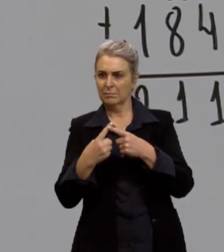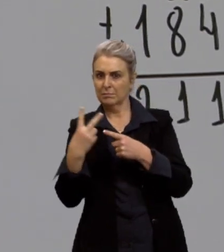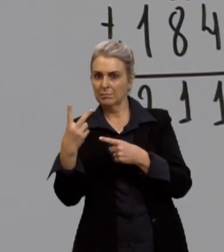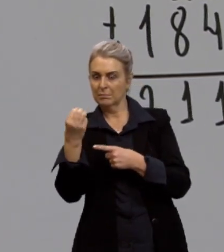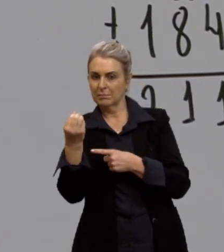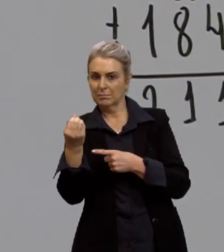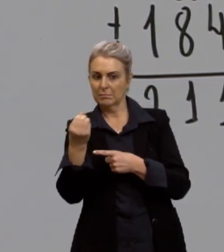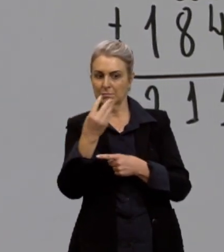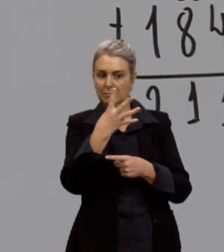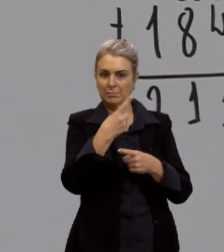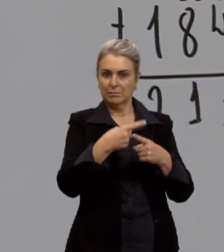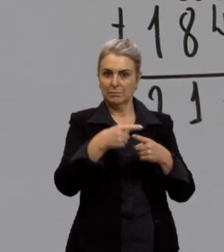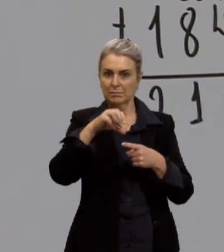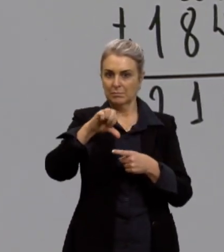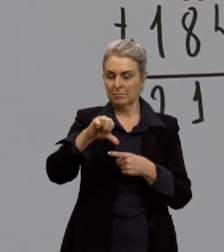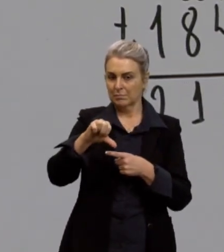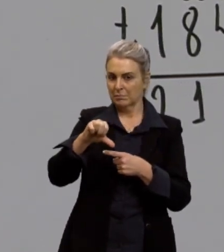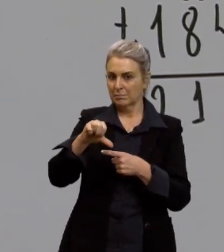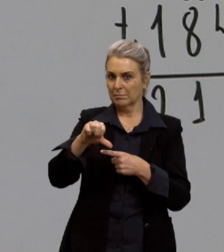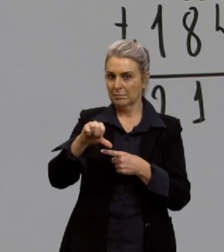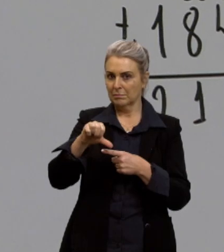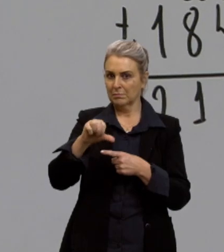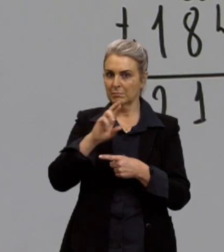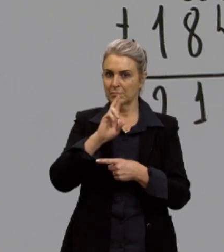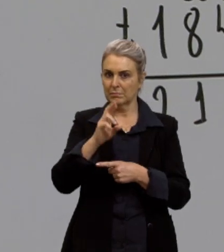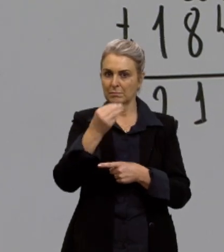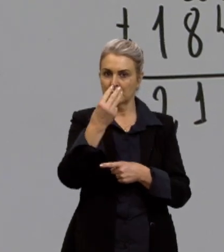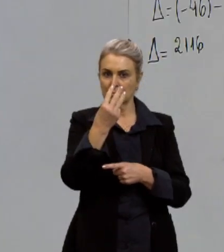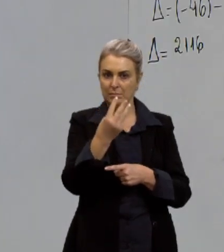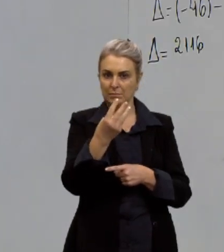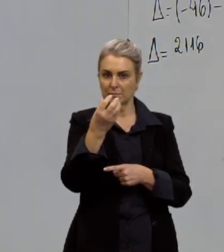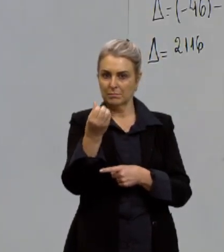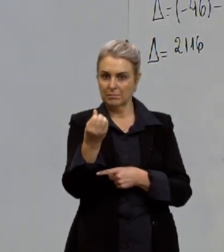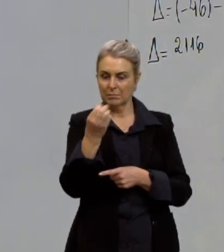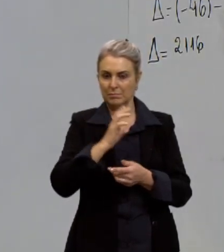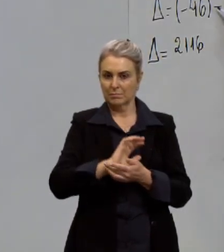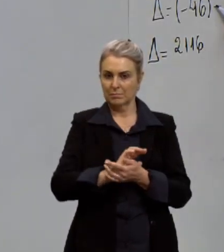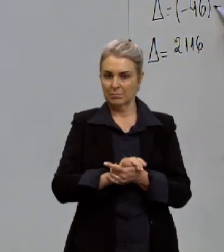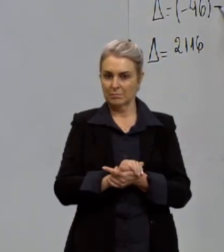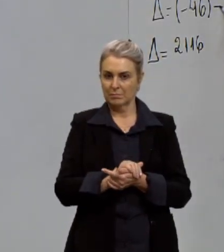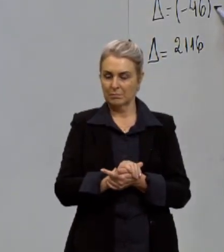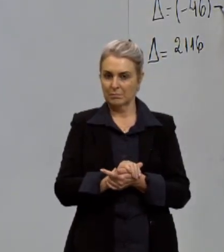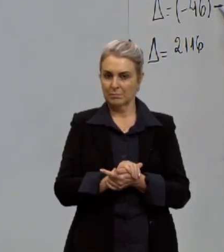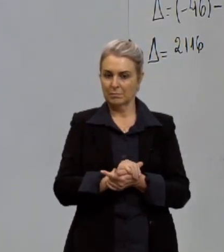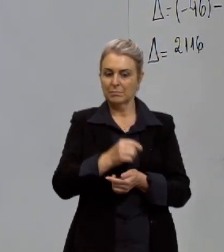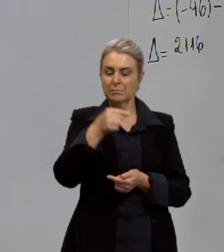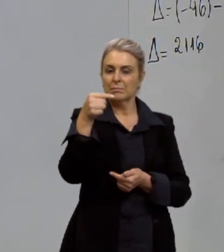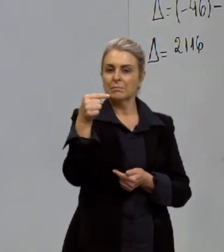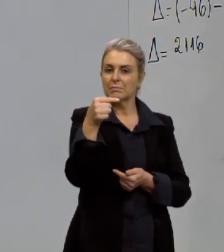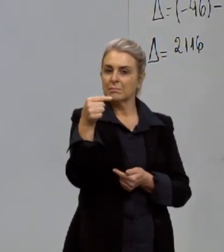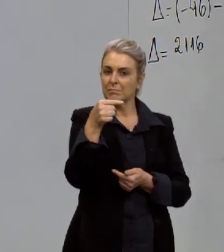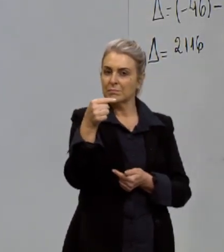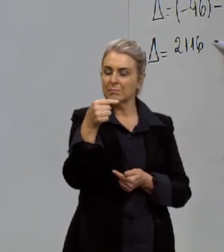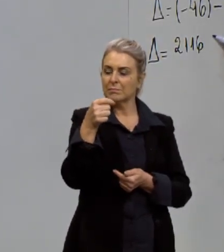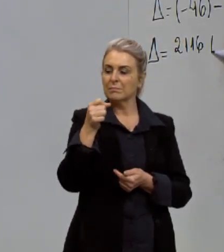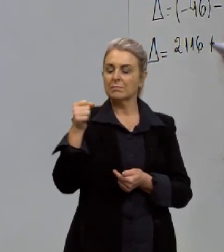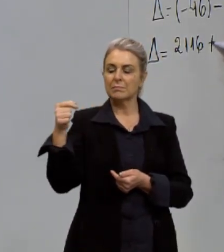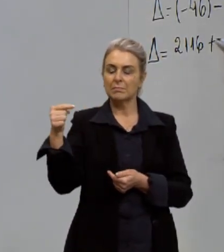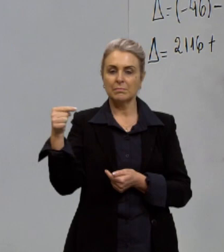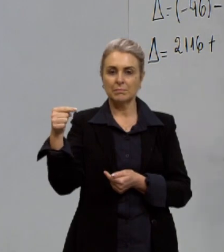4 vezes 9, 36. E aqui, ó, menos e